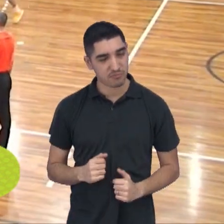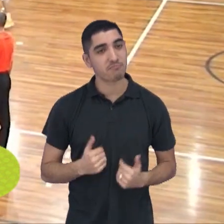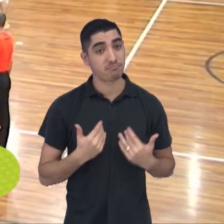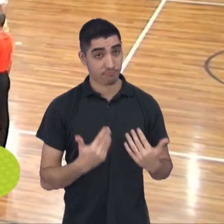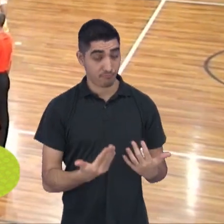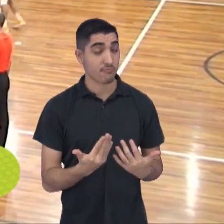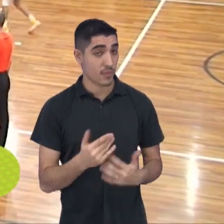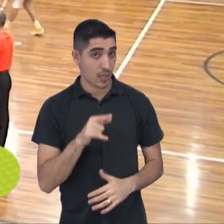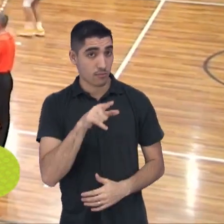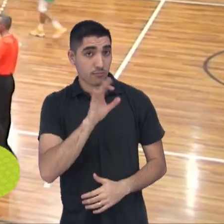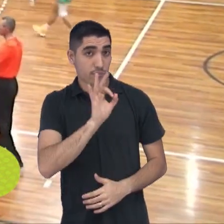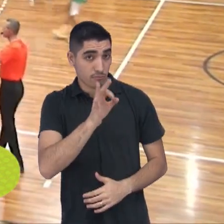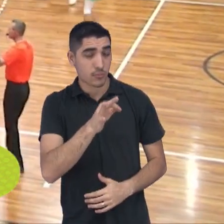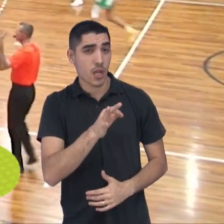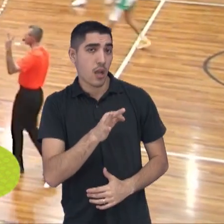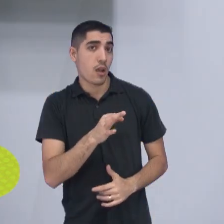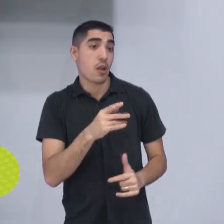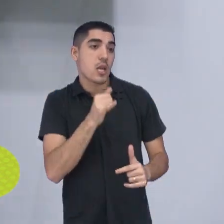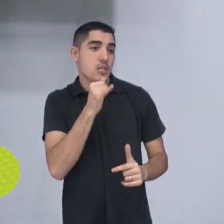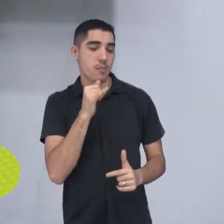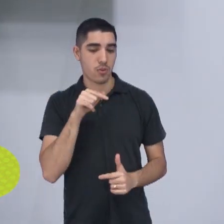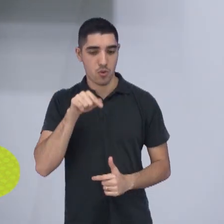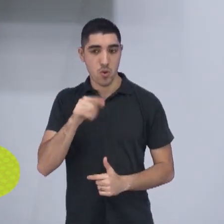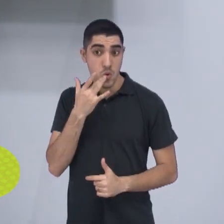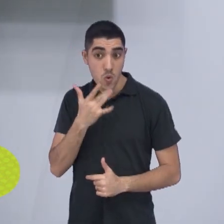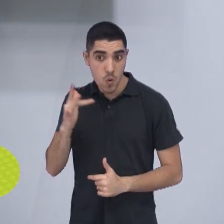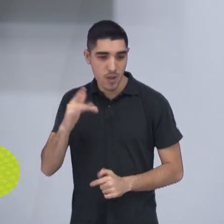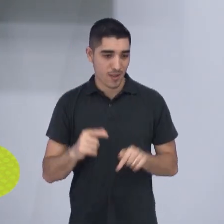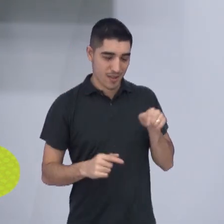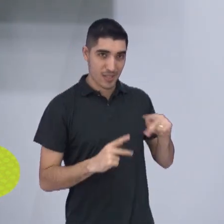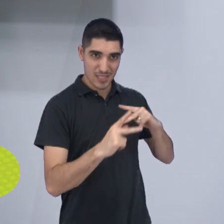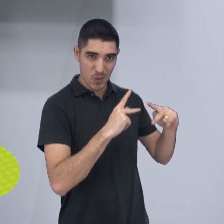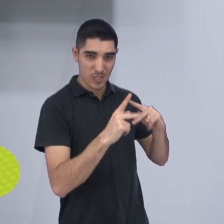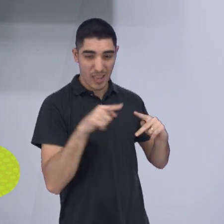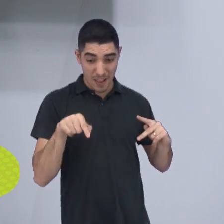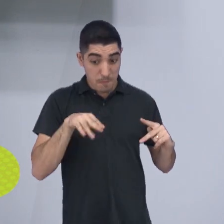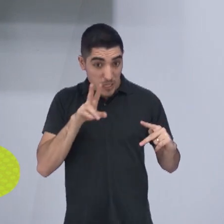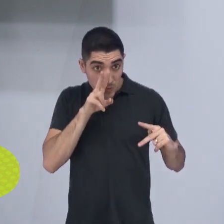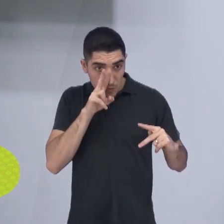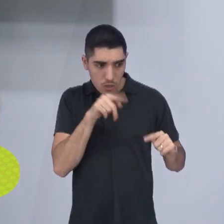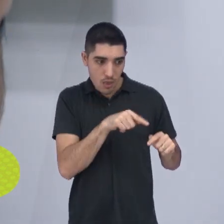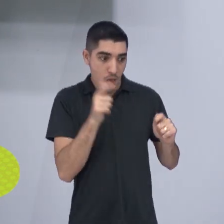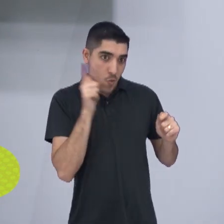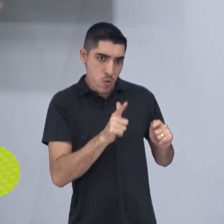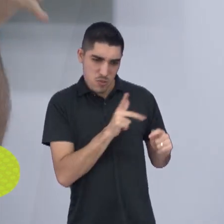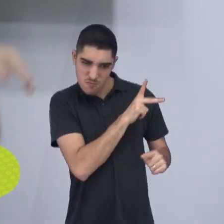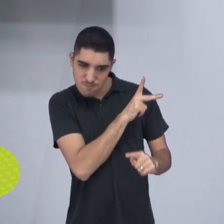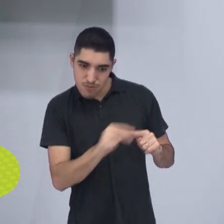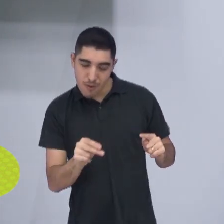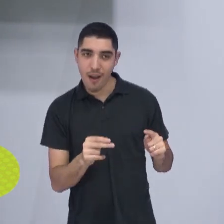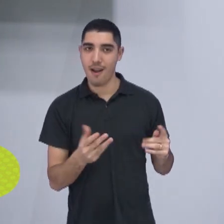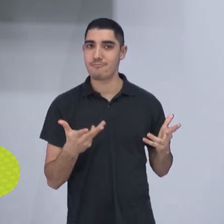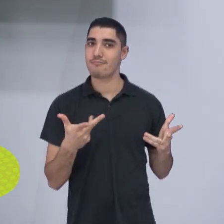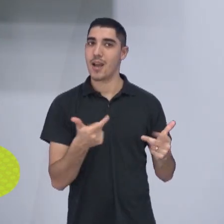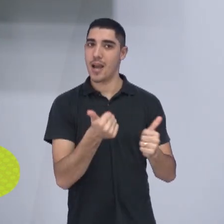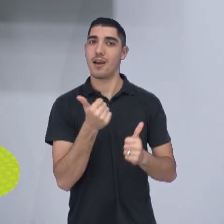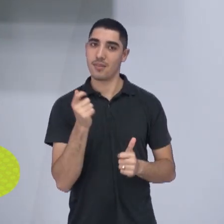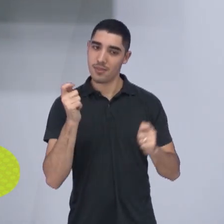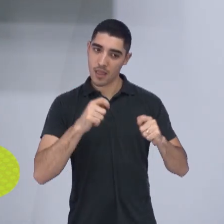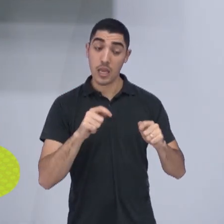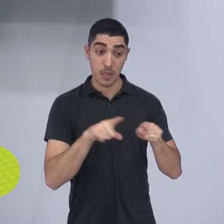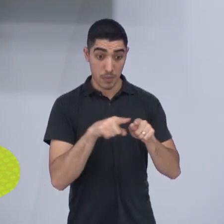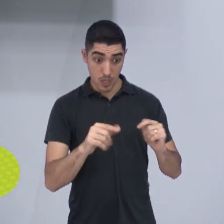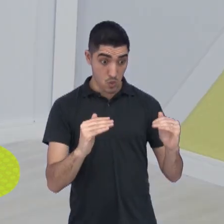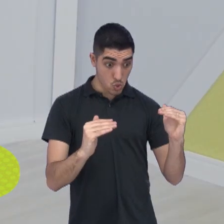tem pega um time mais forte e tal, dá para, entre aspas, perder, né? Se tem uma gordurinha, é melhor. Com esses times que se equivalem,